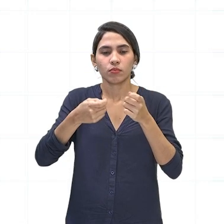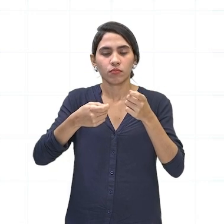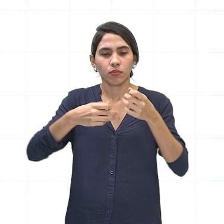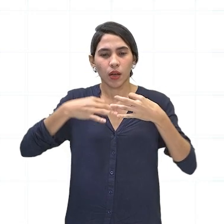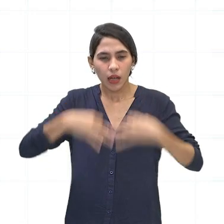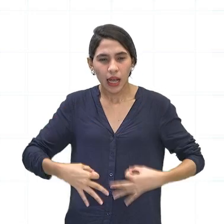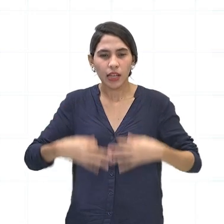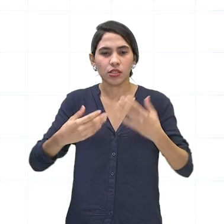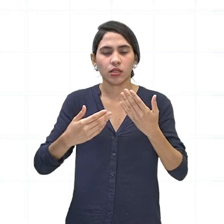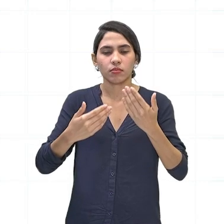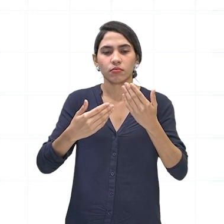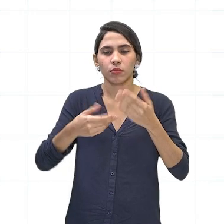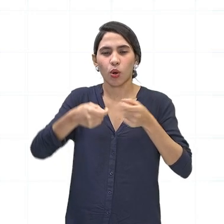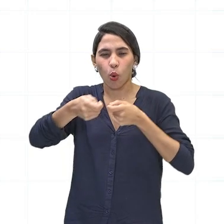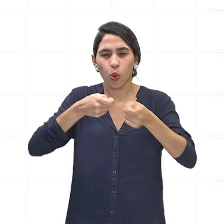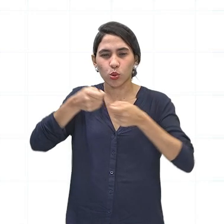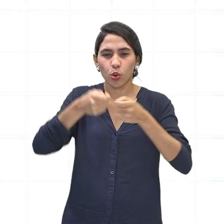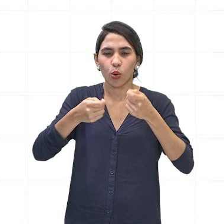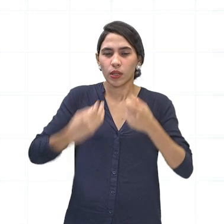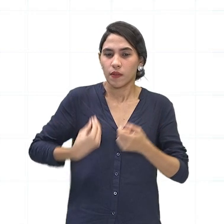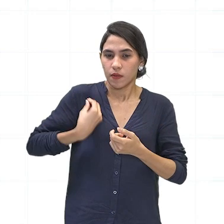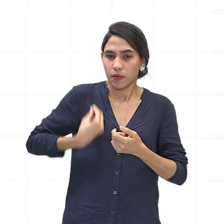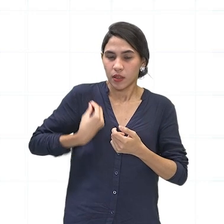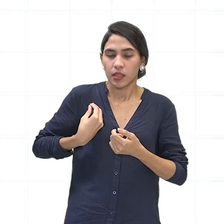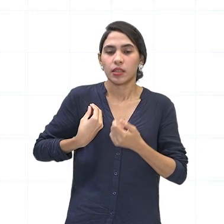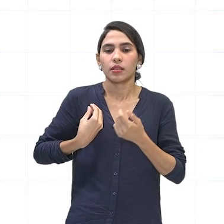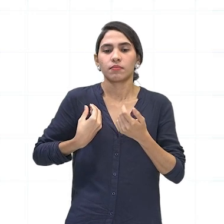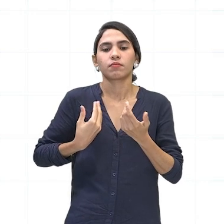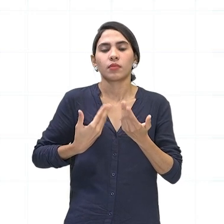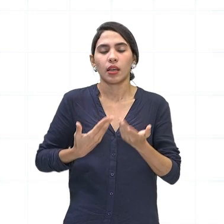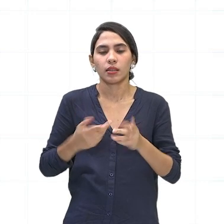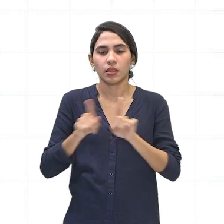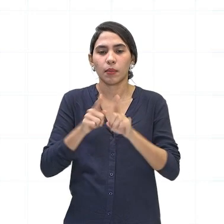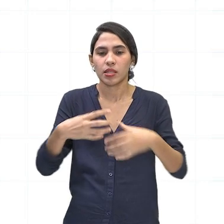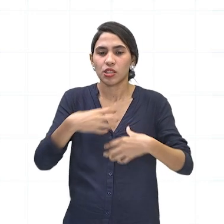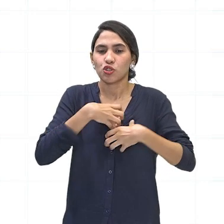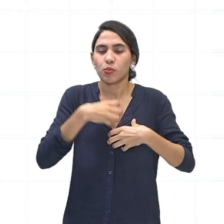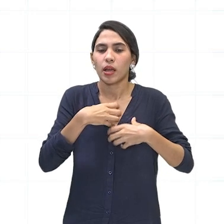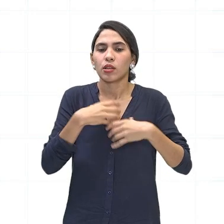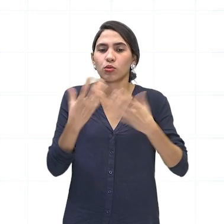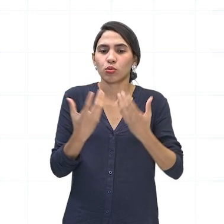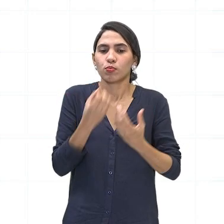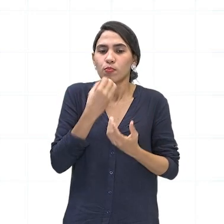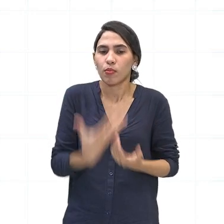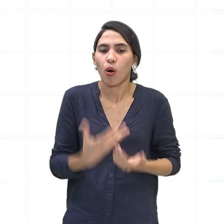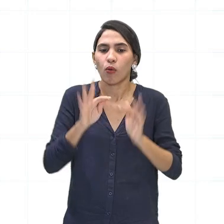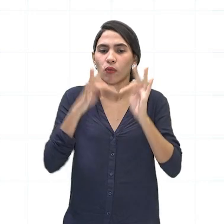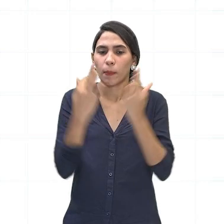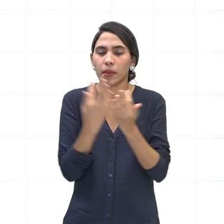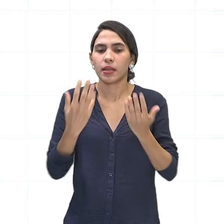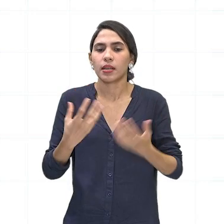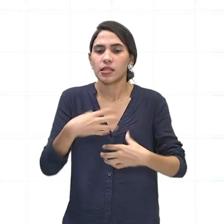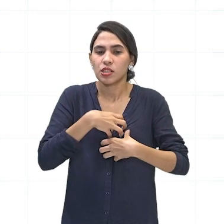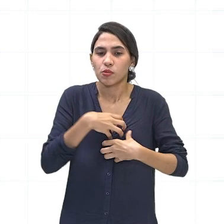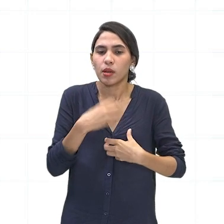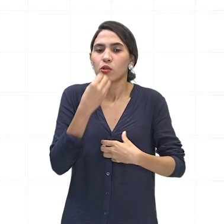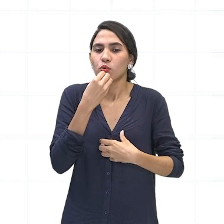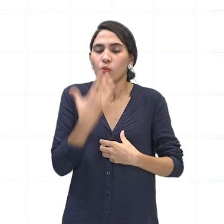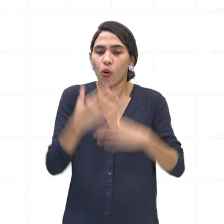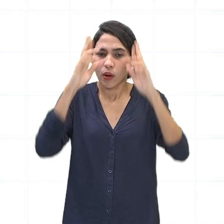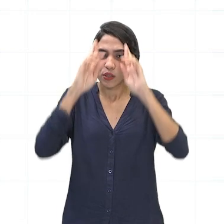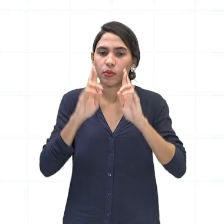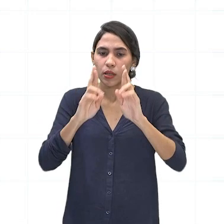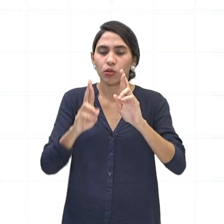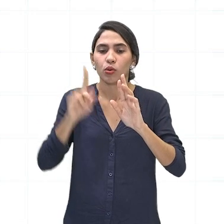e a gratidão a Deus e à família são fundamentais. Então, nós temos aí os pilares do Kendo, que é